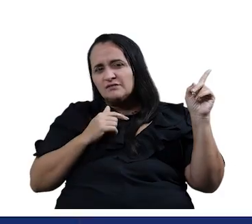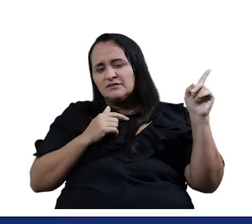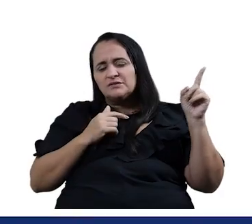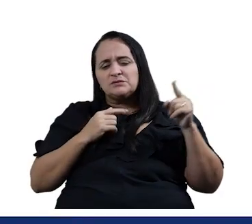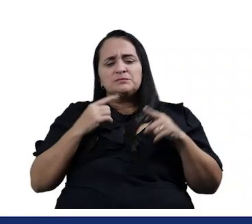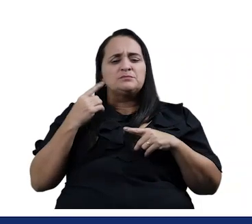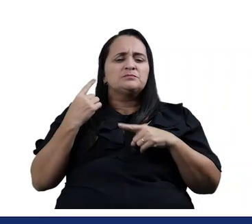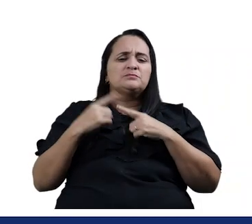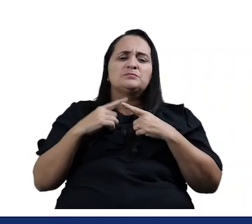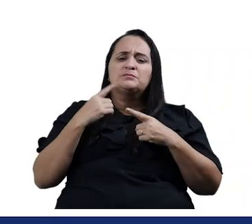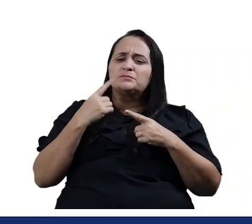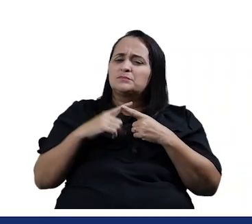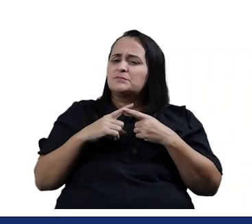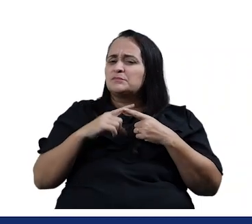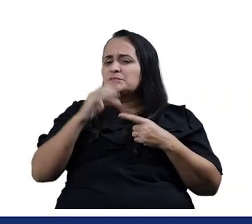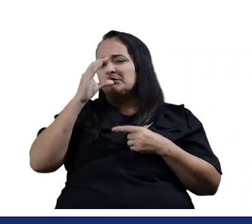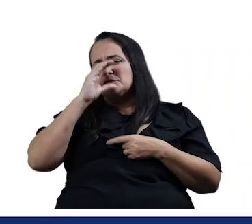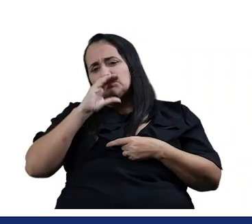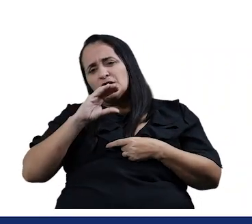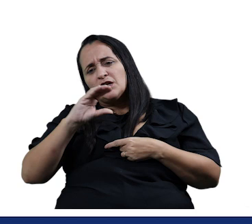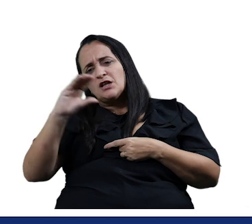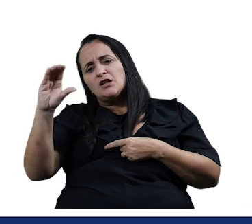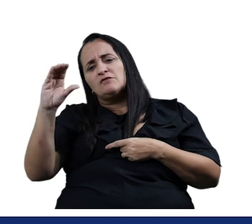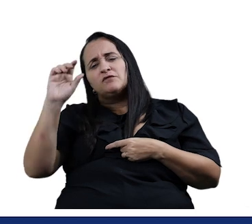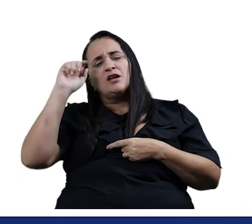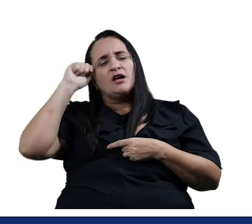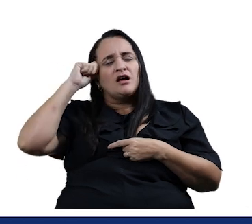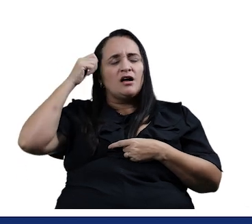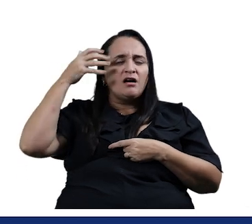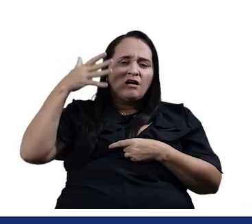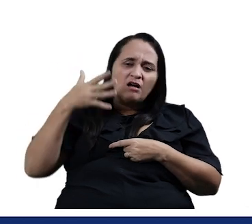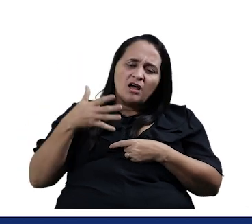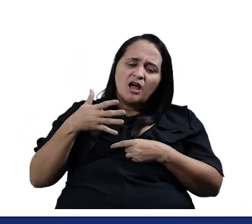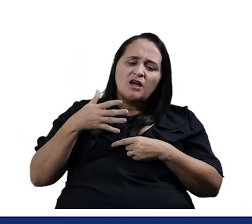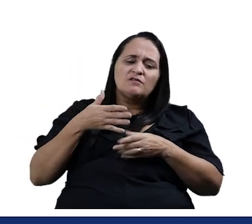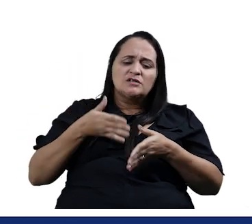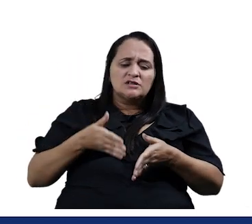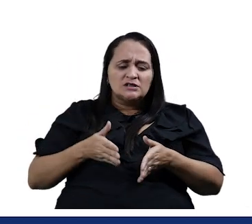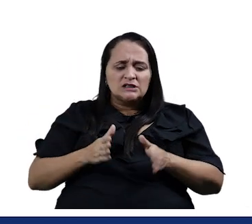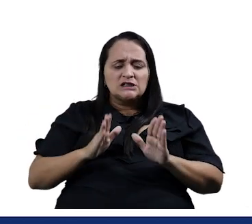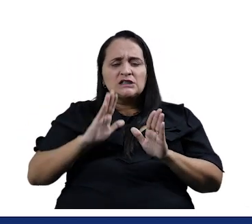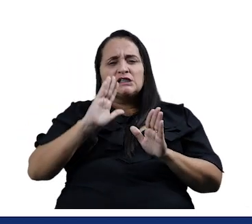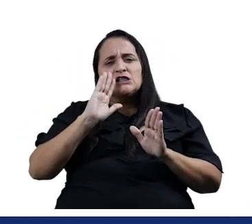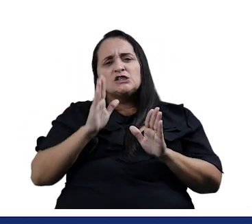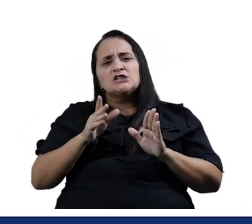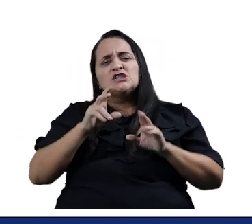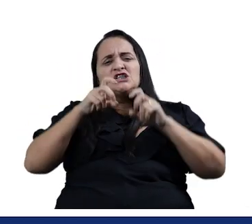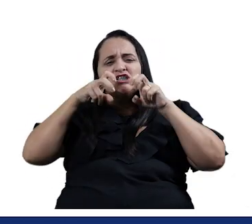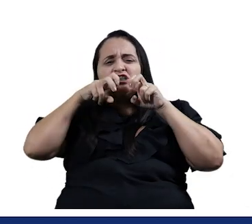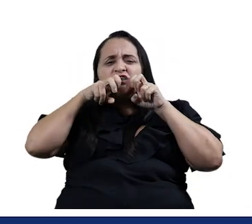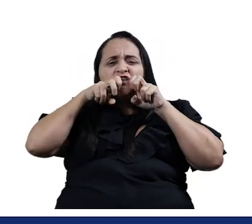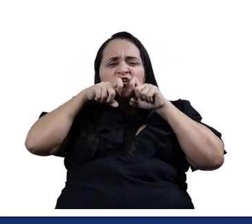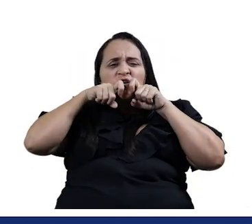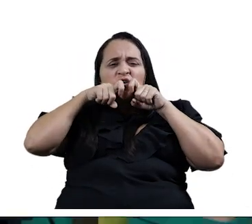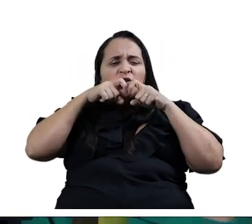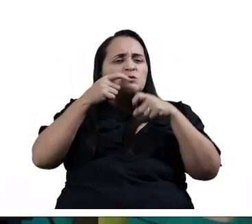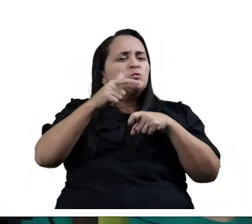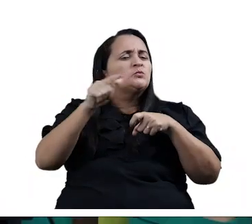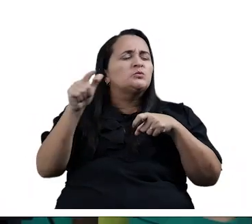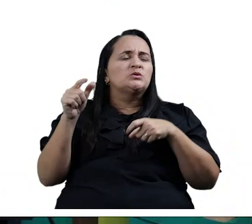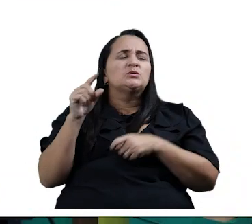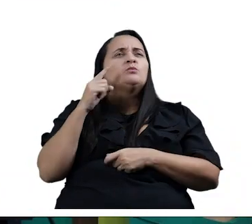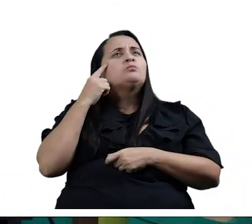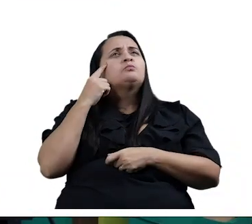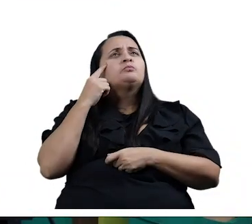Mas observe, por que os elefantes africanos estão nascendo sem presas? Já dá uma ideia de que está